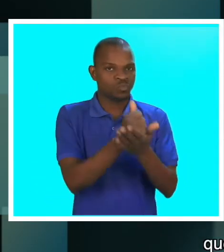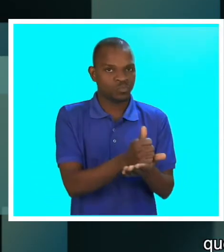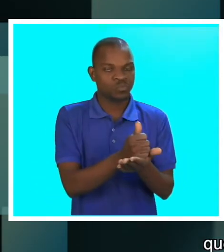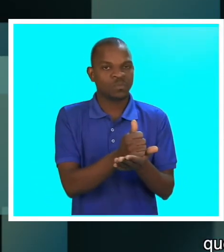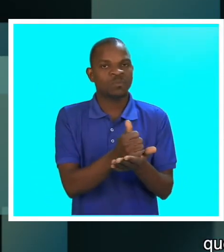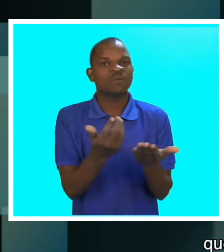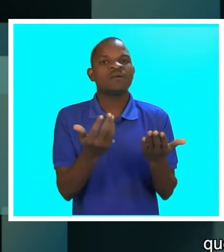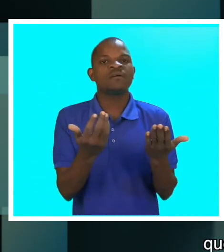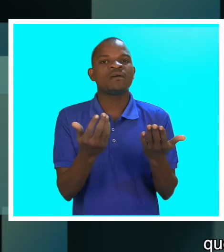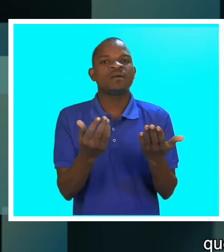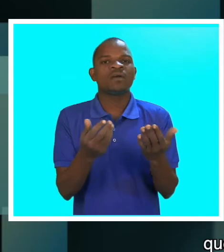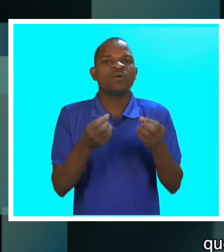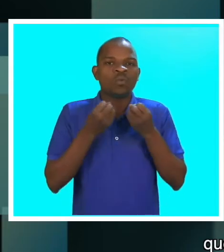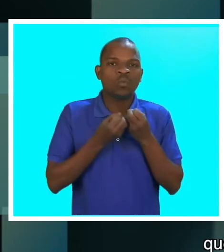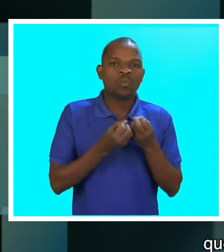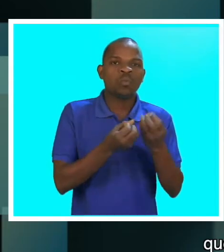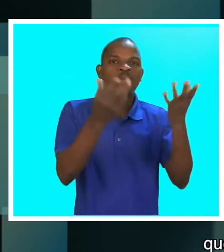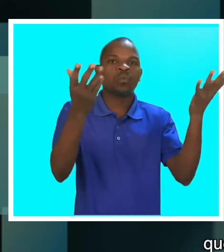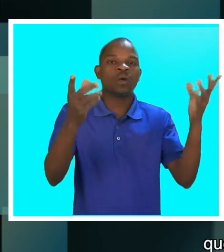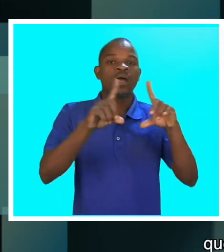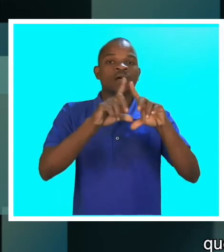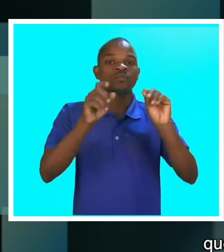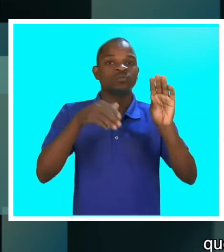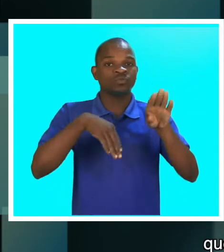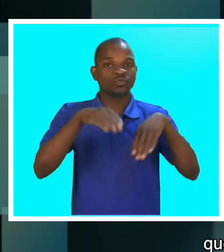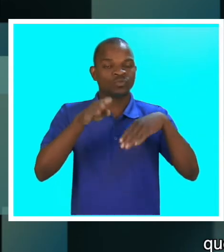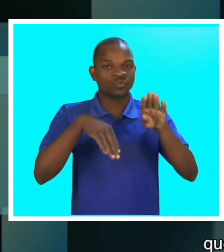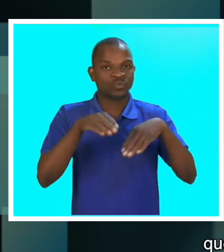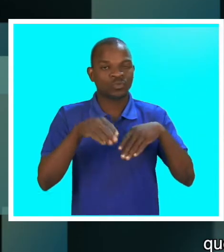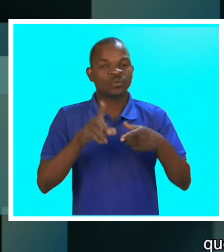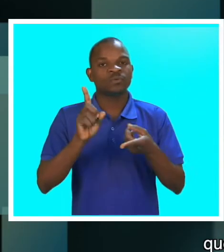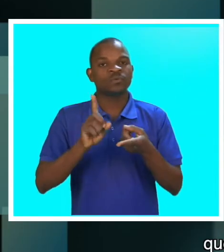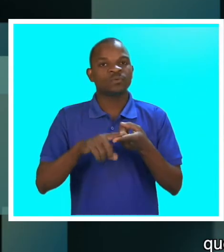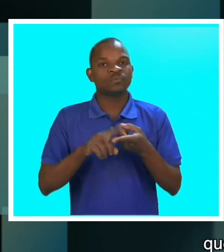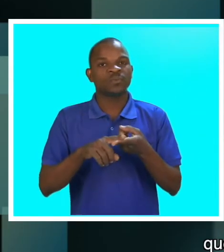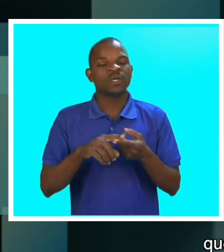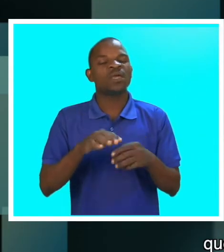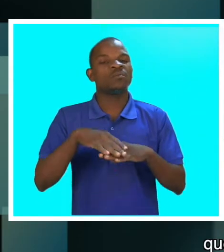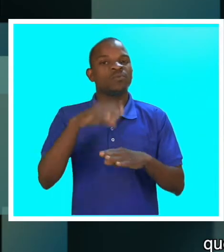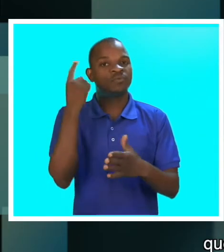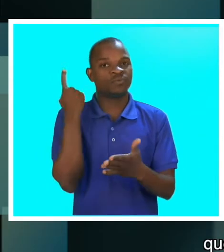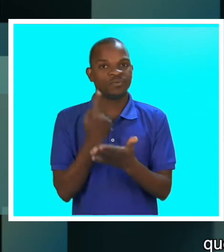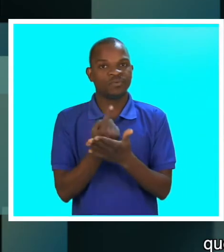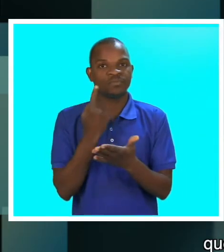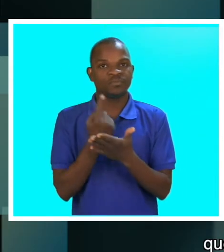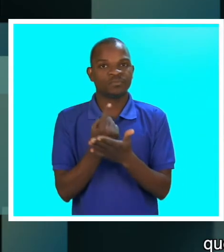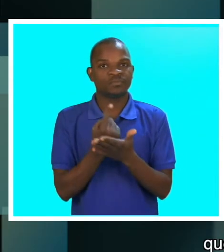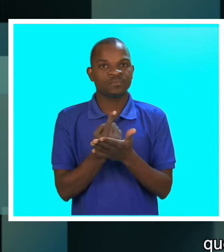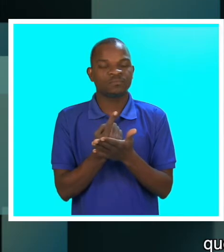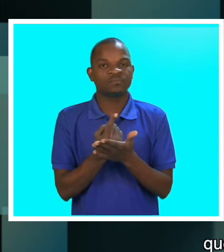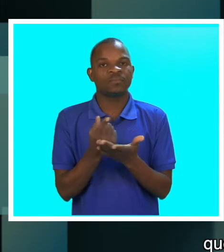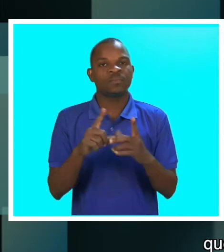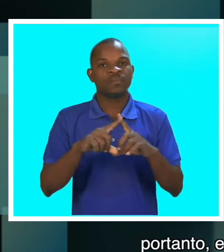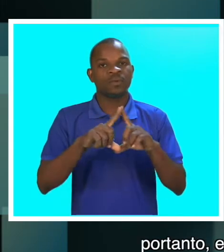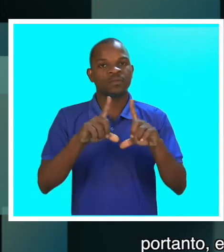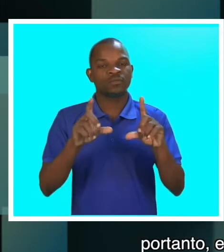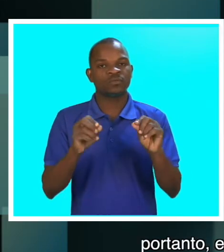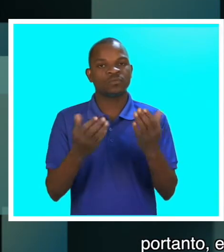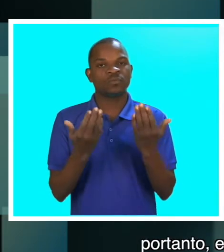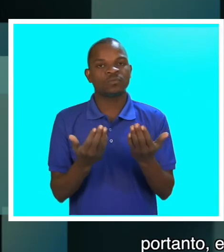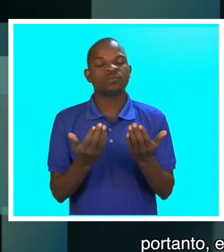transmitir os jogos. Isso também confere outra importância ao Sertão.